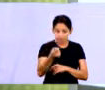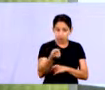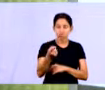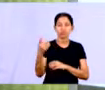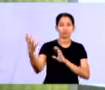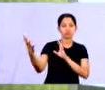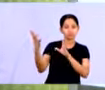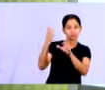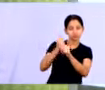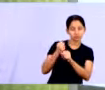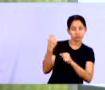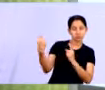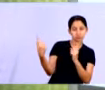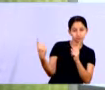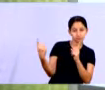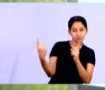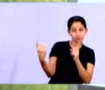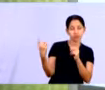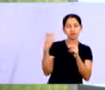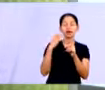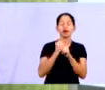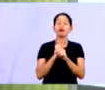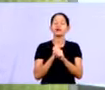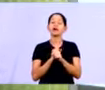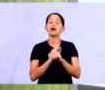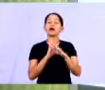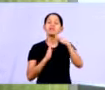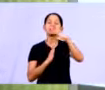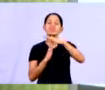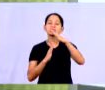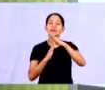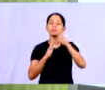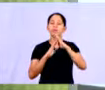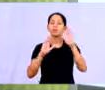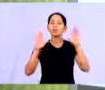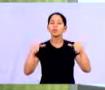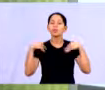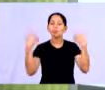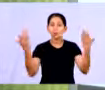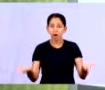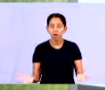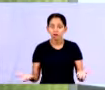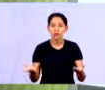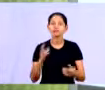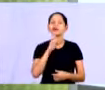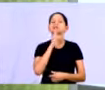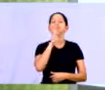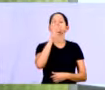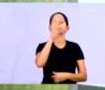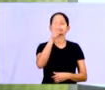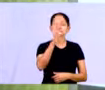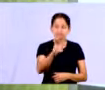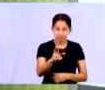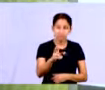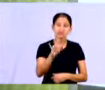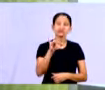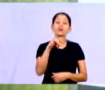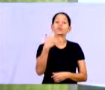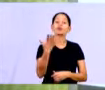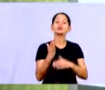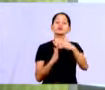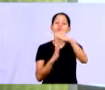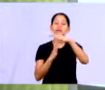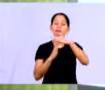ele vai ser investido e ele vai voltar durante um período de tempo. Então, payback vai responder essa pergunta. Quanto tempo